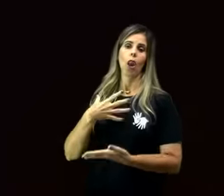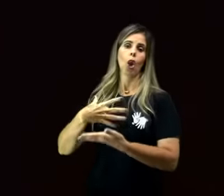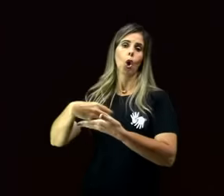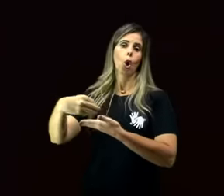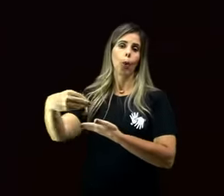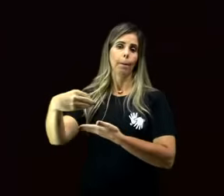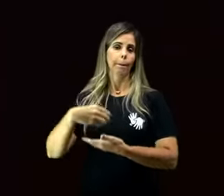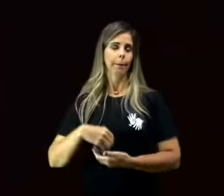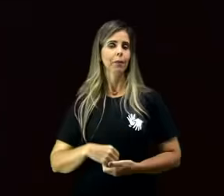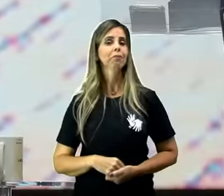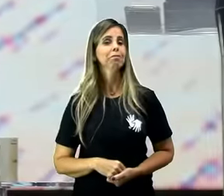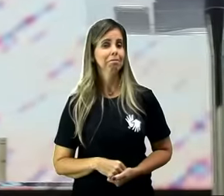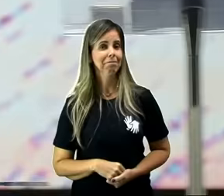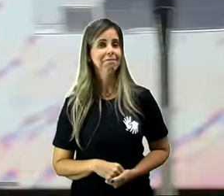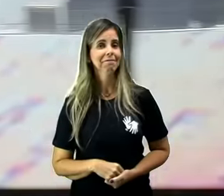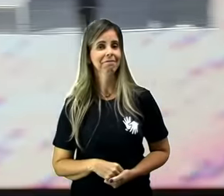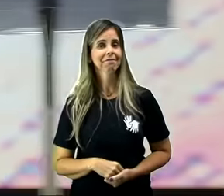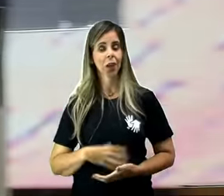Todos os sentidos.